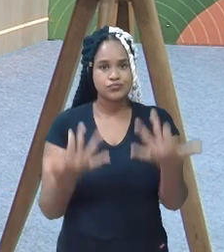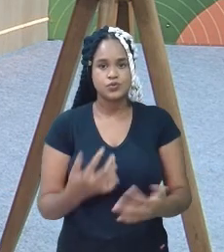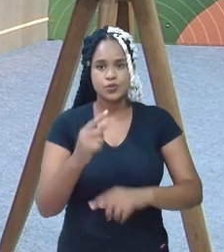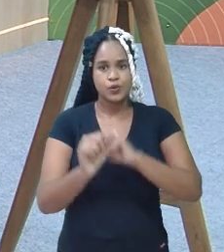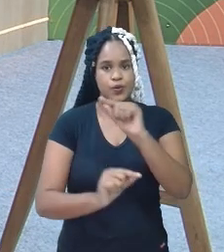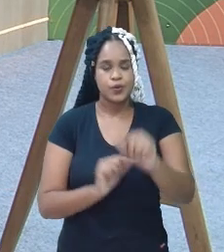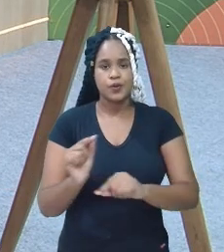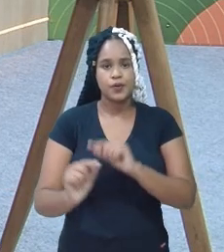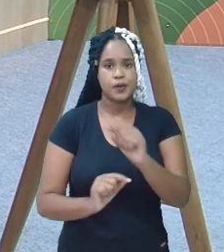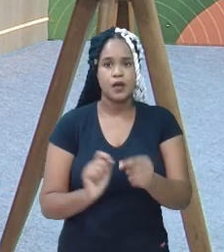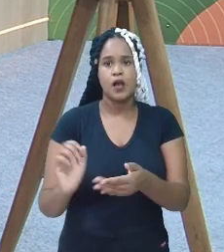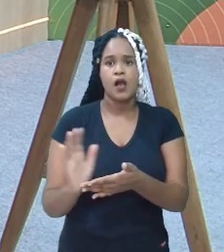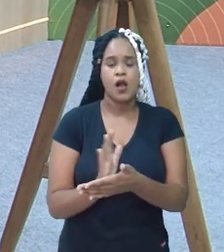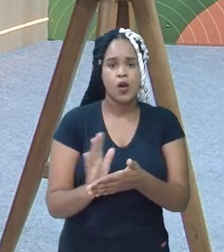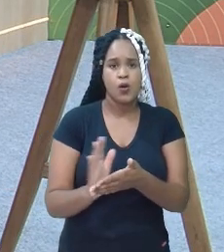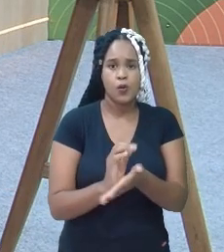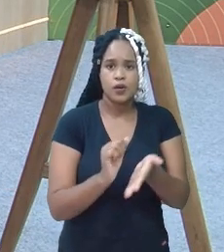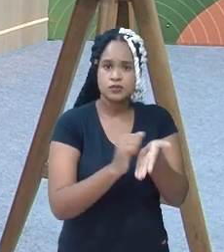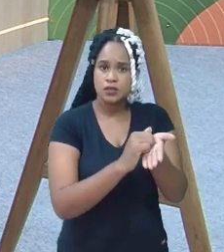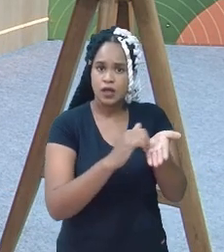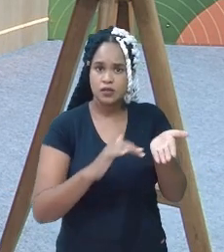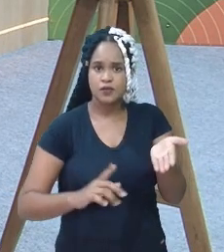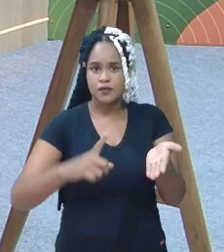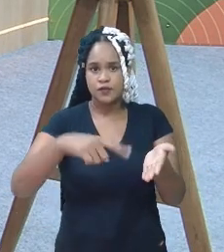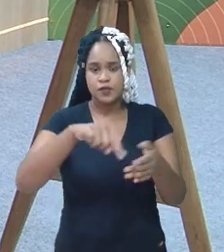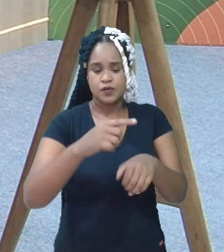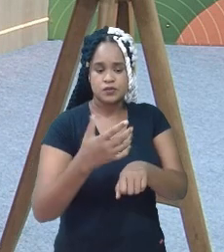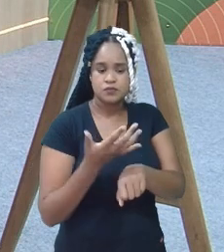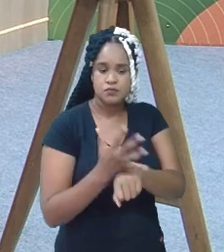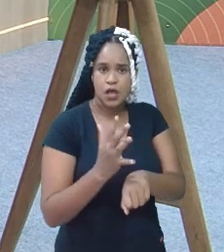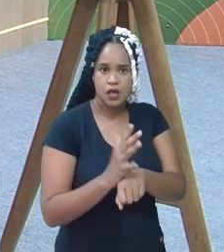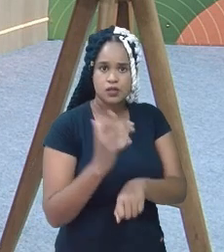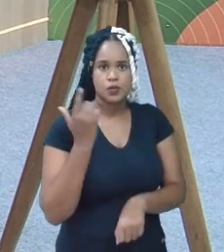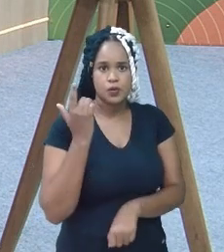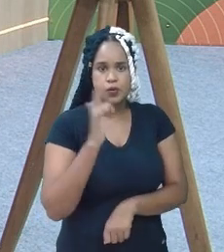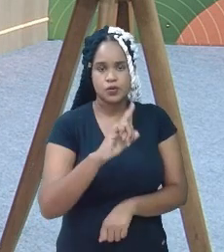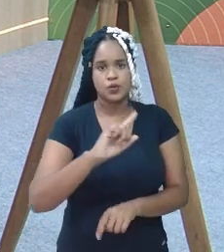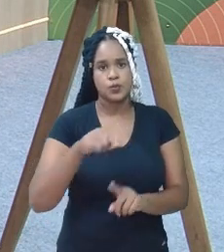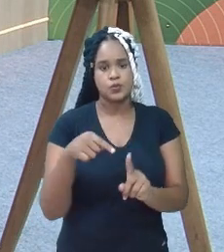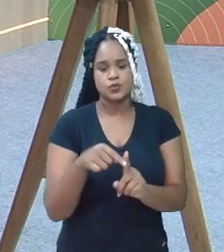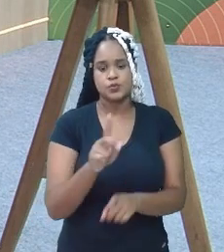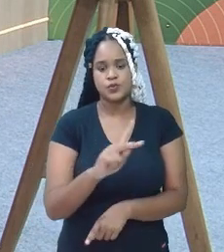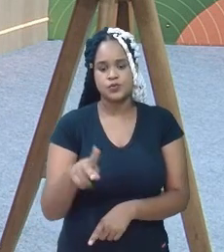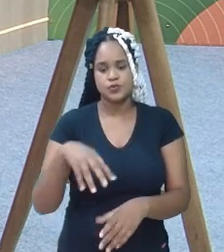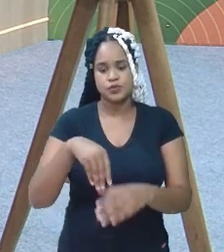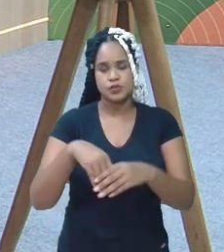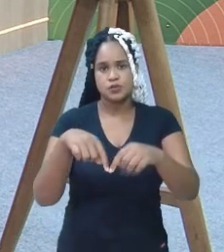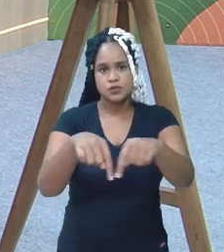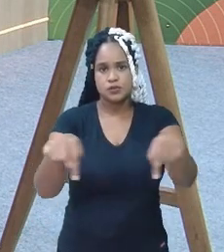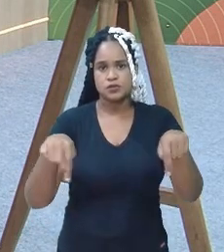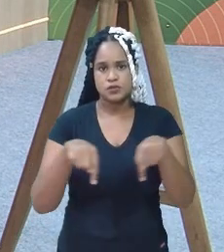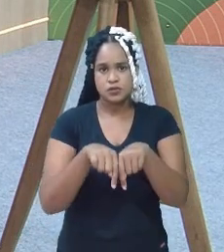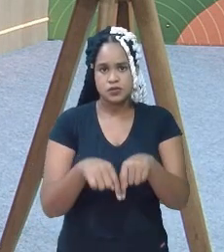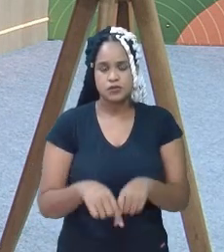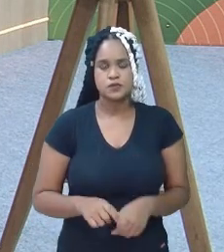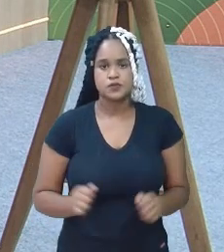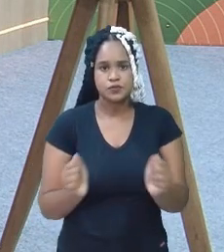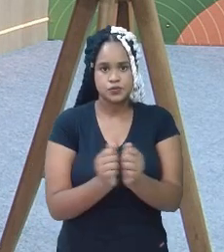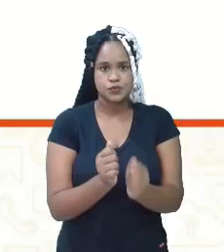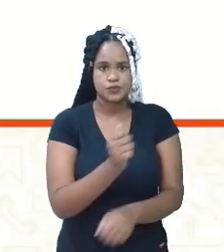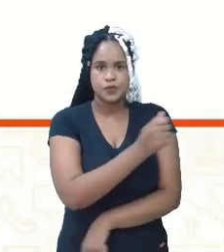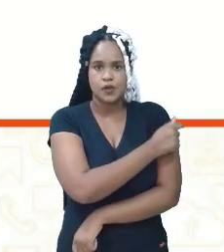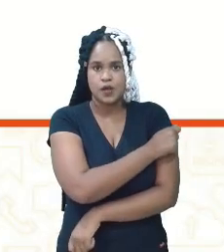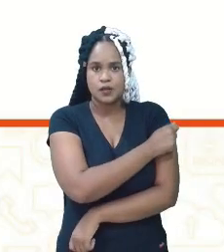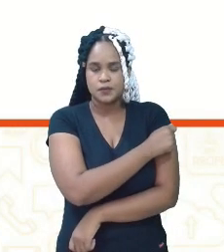algumas atividades práticas para o professor fazer com seus estudantes em sala de aula. Então,